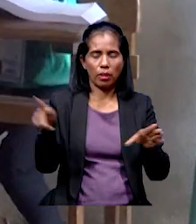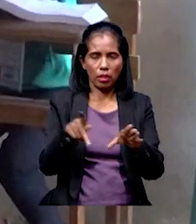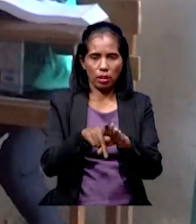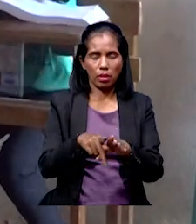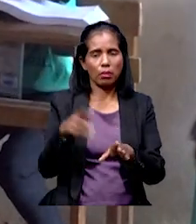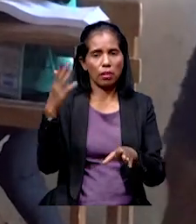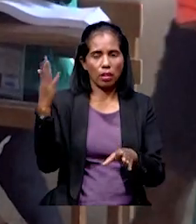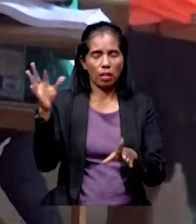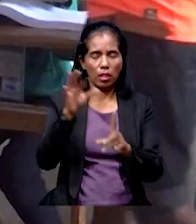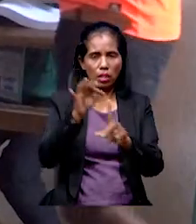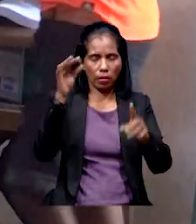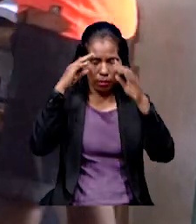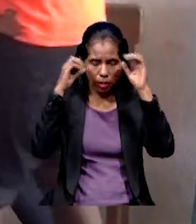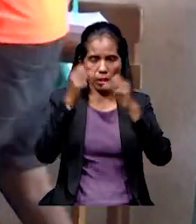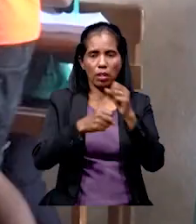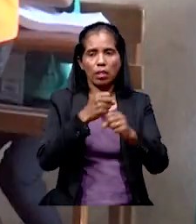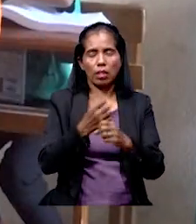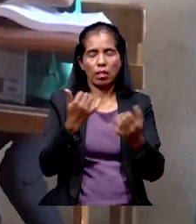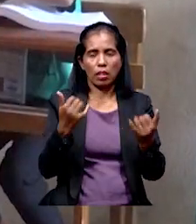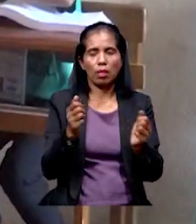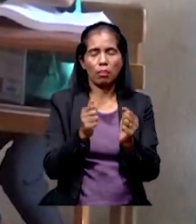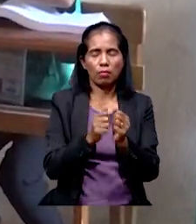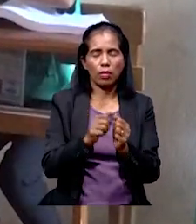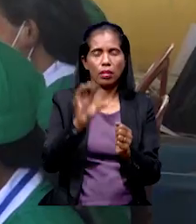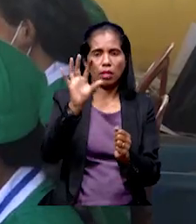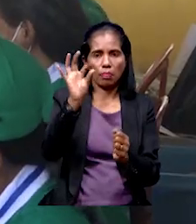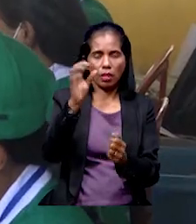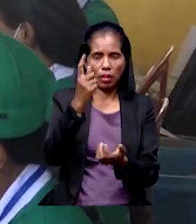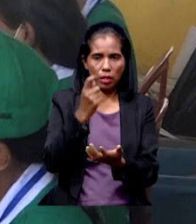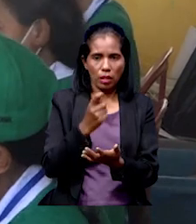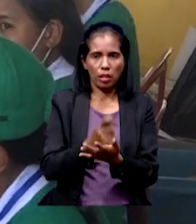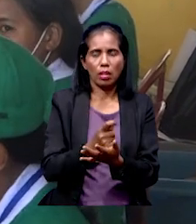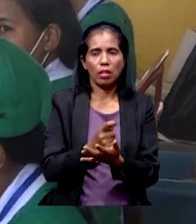eleição presidencial Tinané, quase Rio Atusia, e bem incluímos